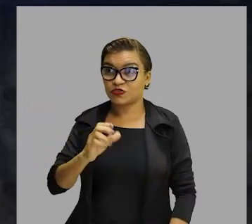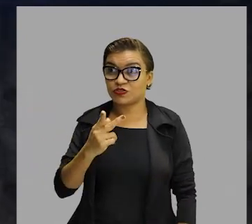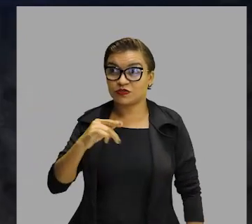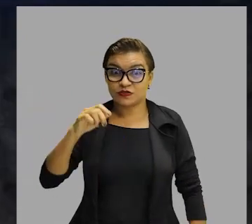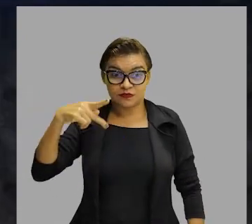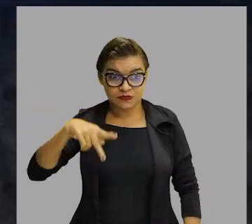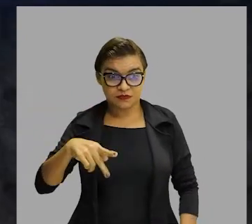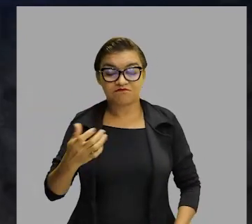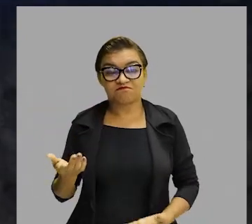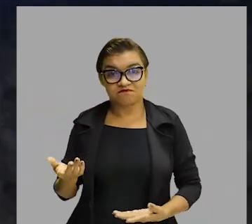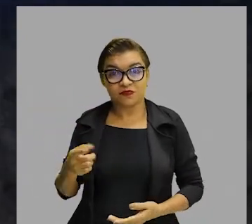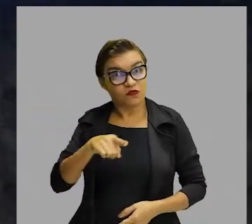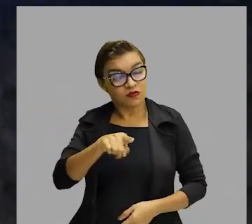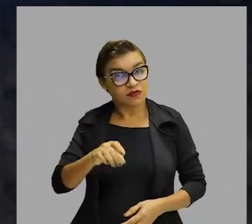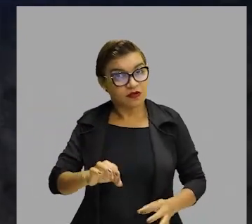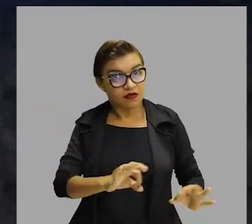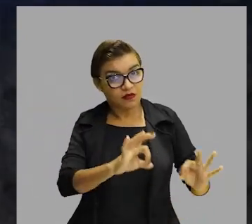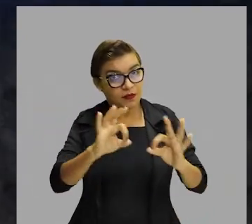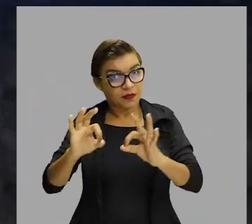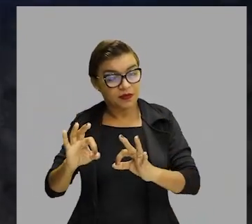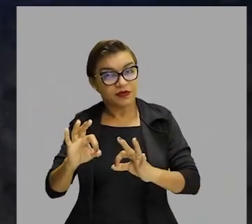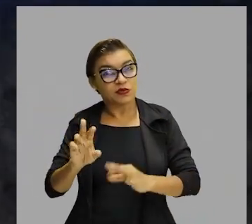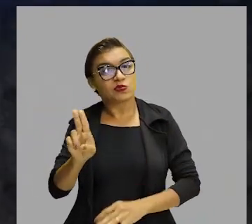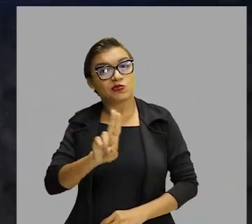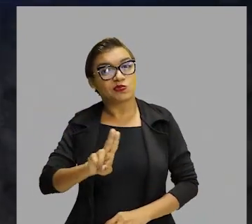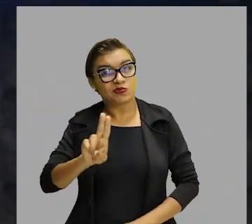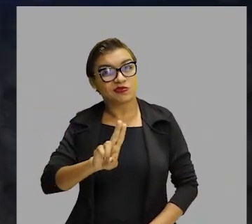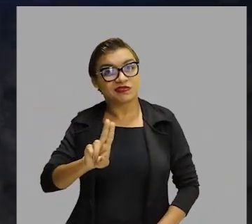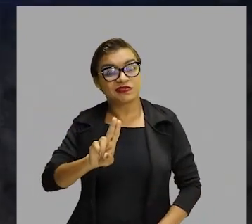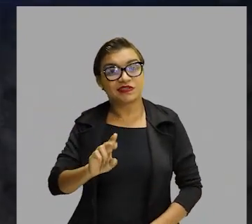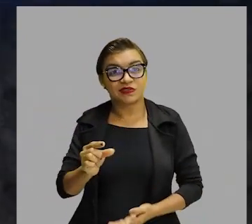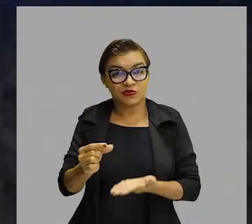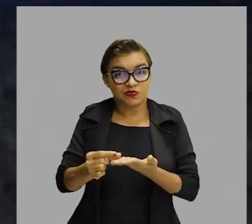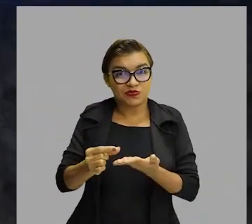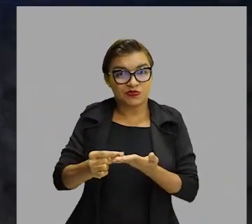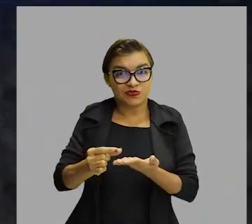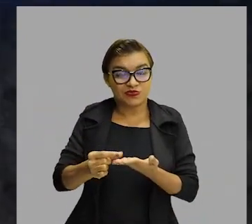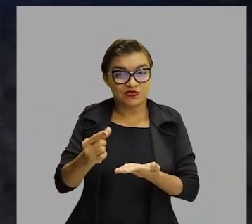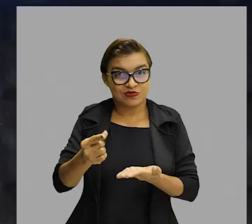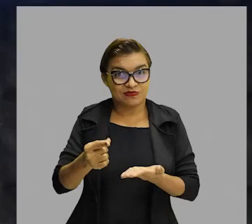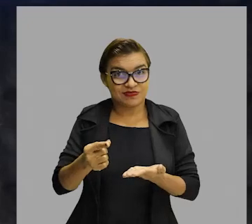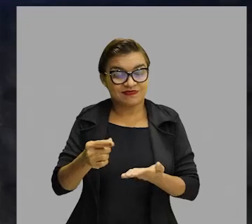esteja acompanhando até essa aula utilizando um chip, né, com internet.